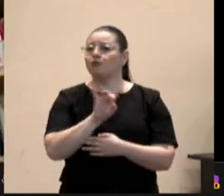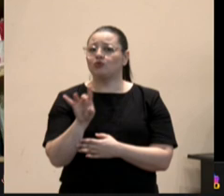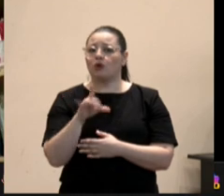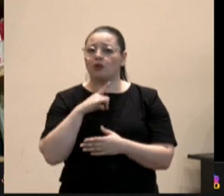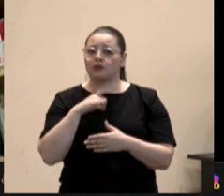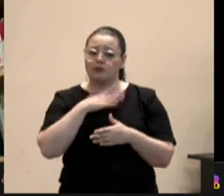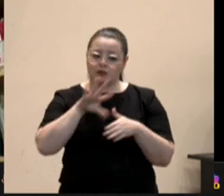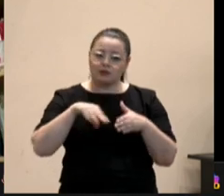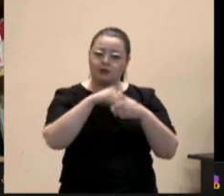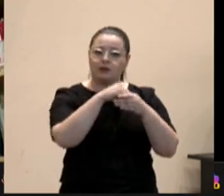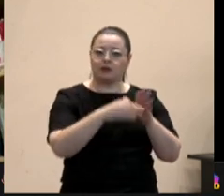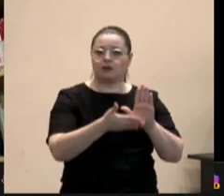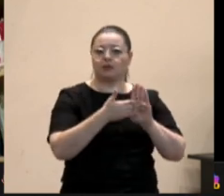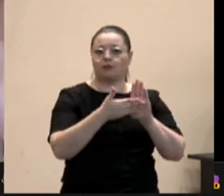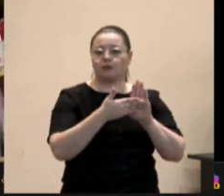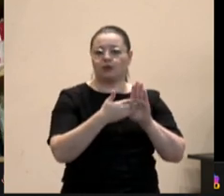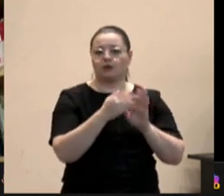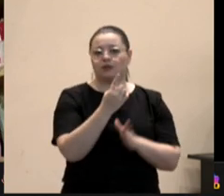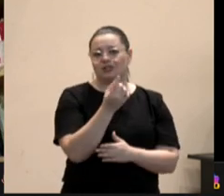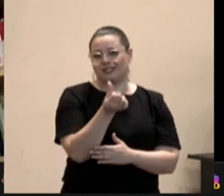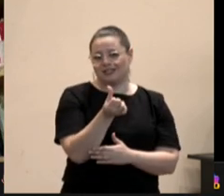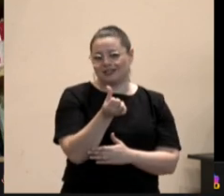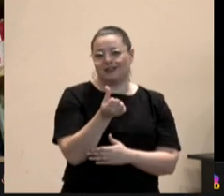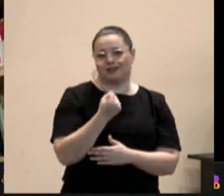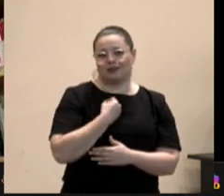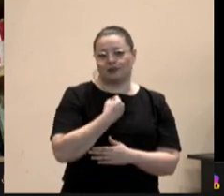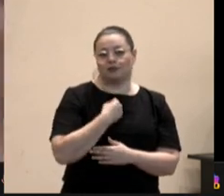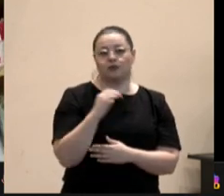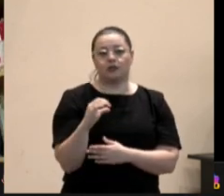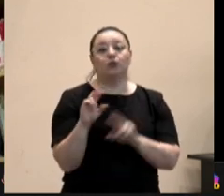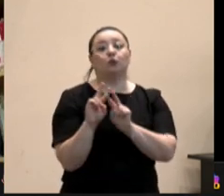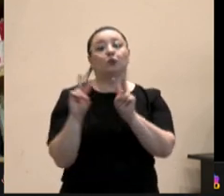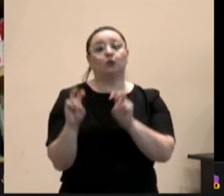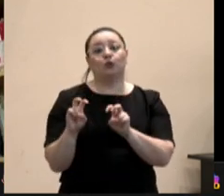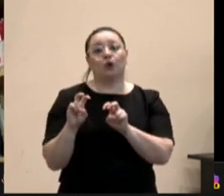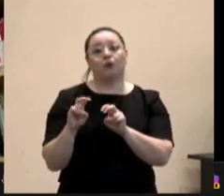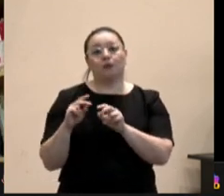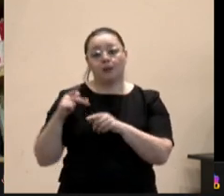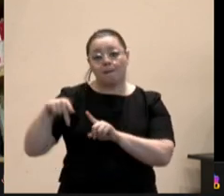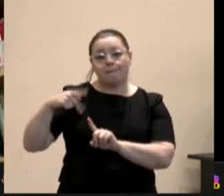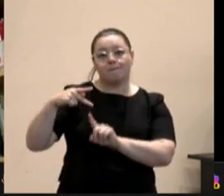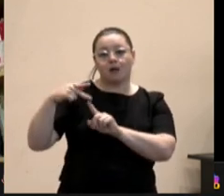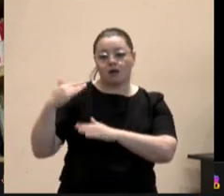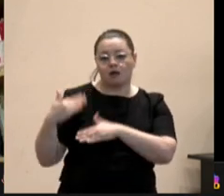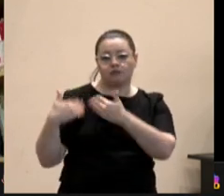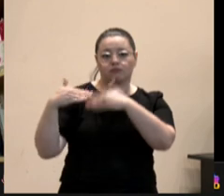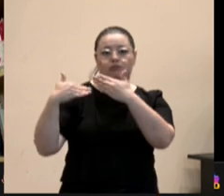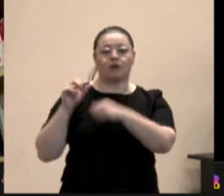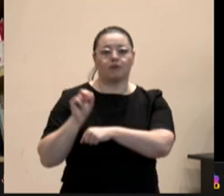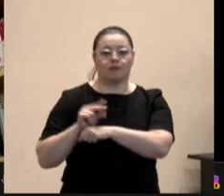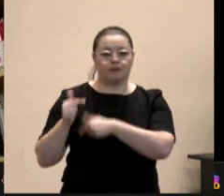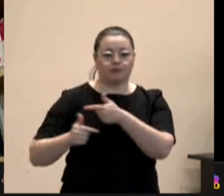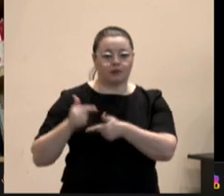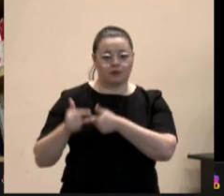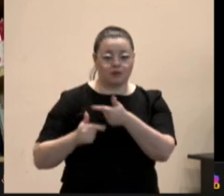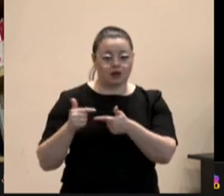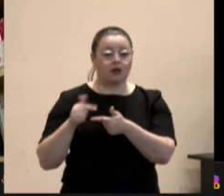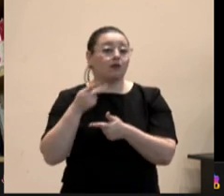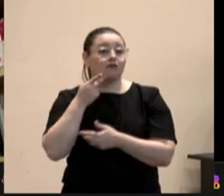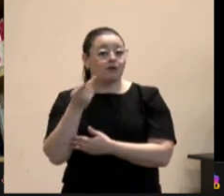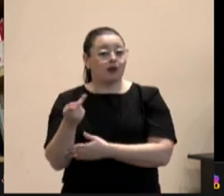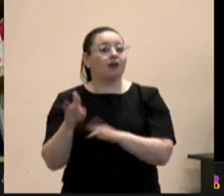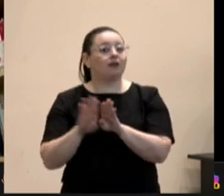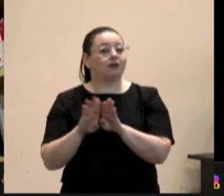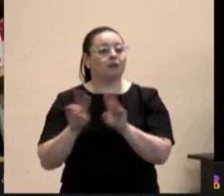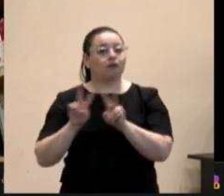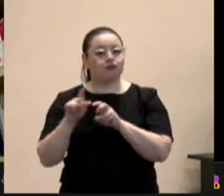da meta 16C, que é com relação aos planos de carreira. Essa meta desdobra depois com relação ao piso salarial,